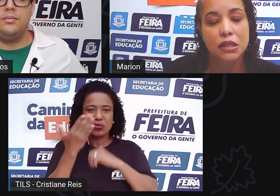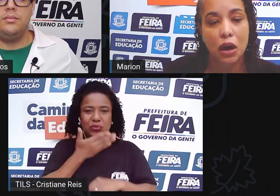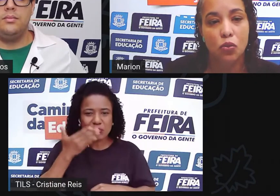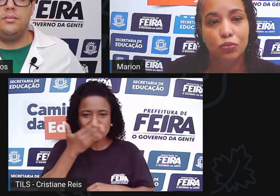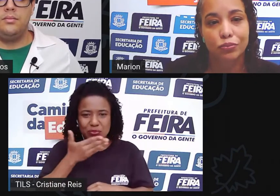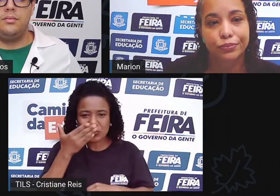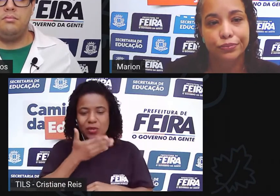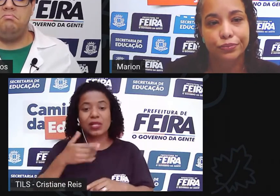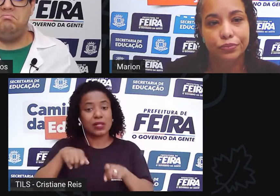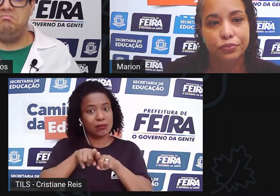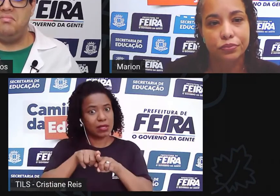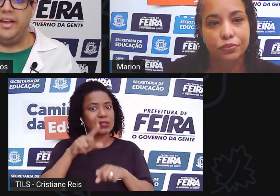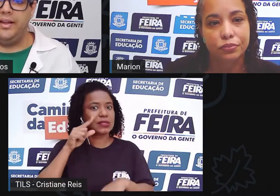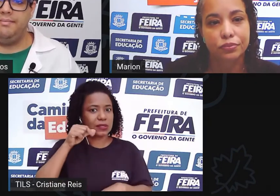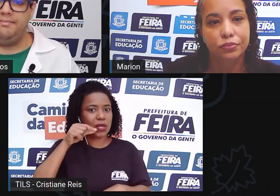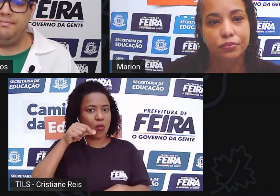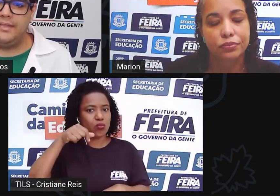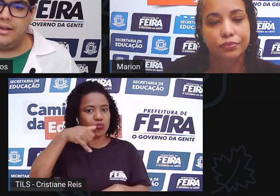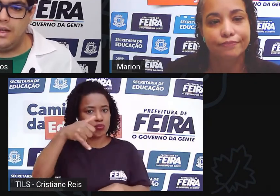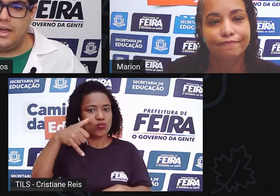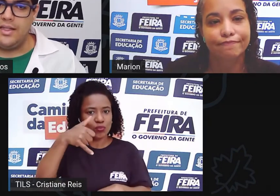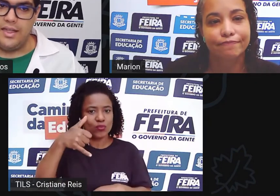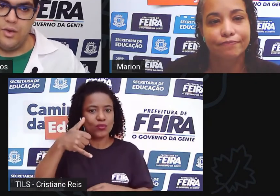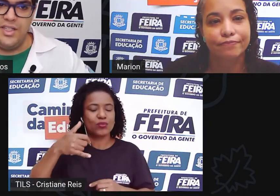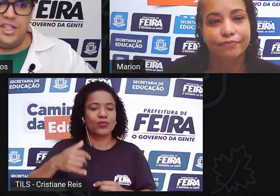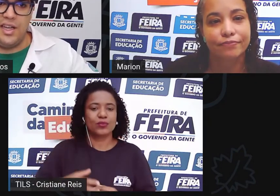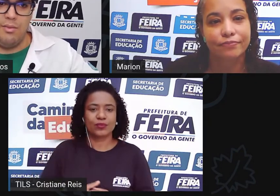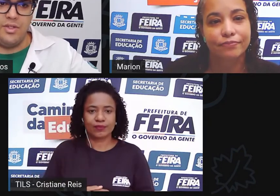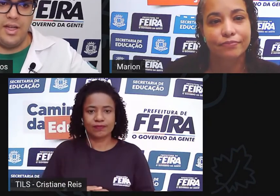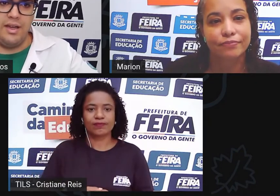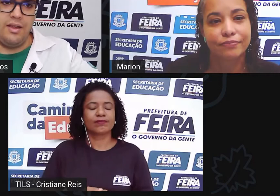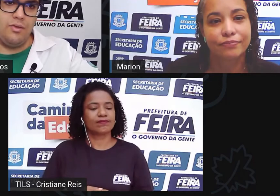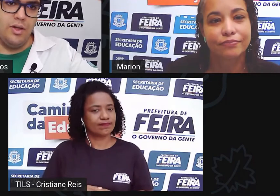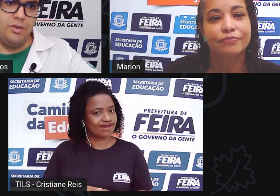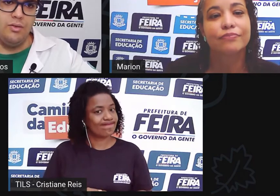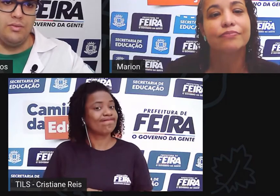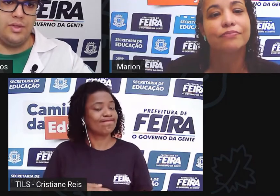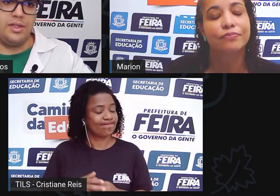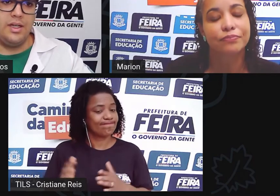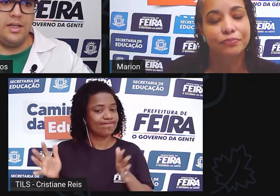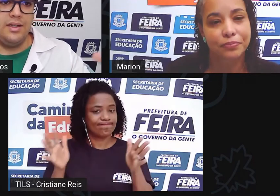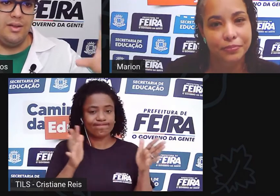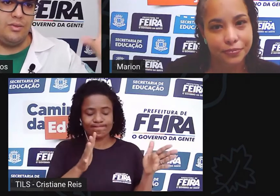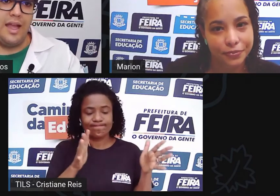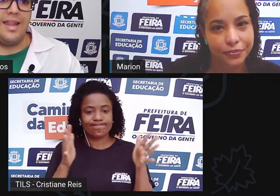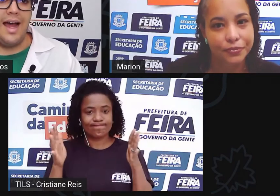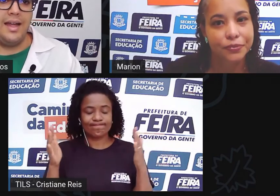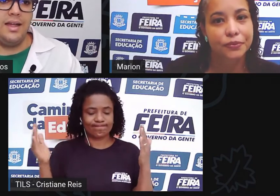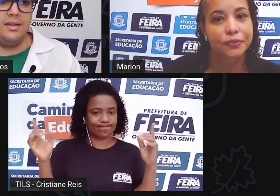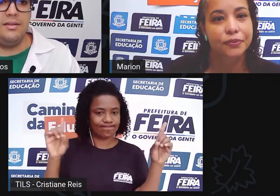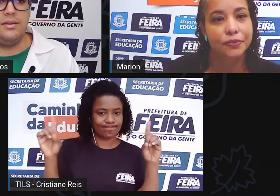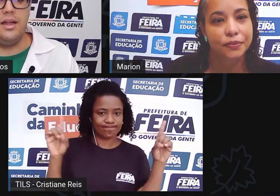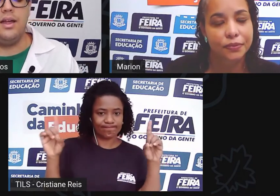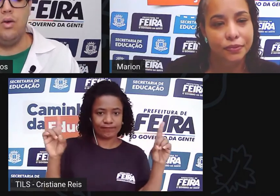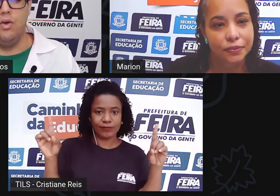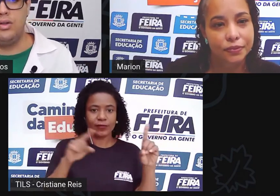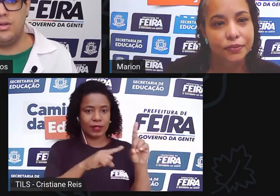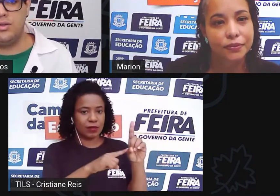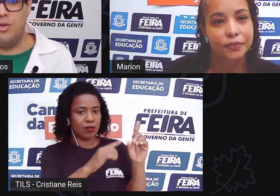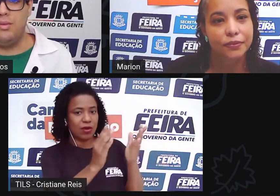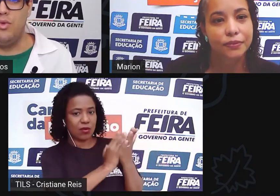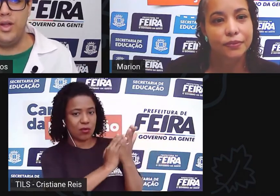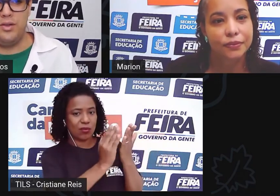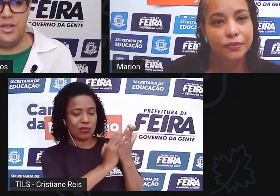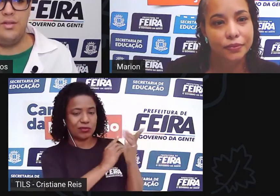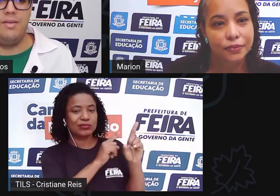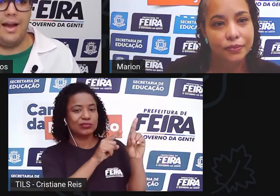e sal. Né? Você tem dois extremos, né? Enquanto uns não tem nada, né? Outros